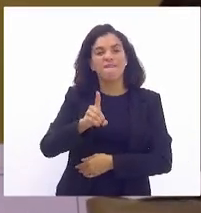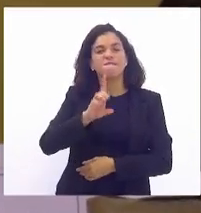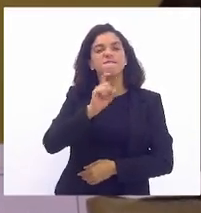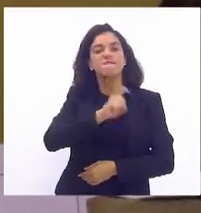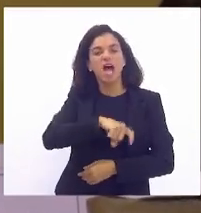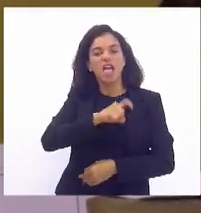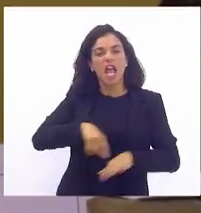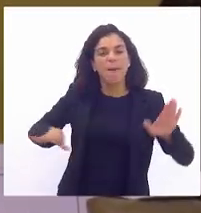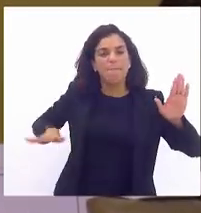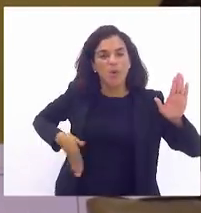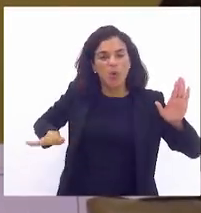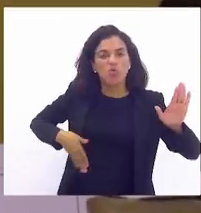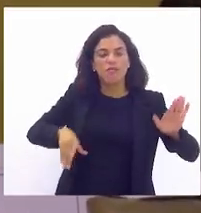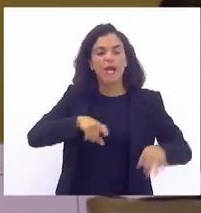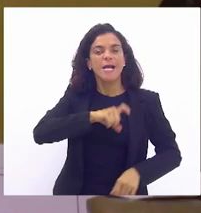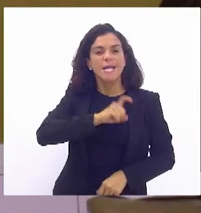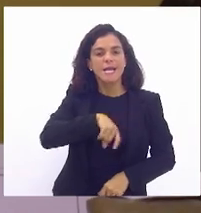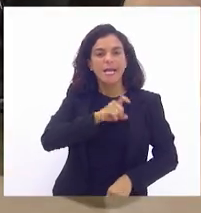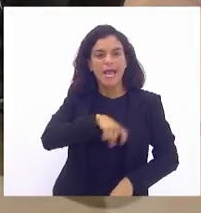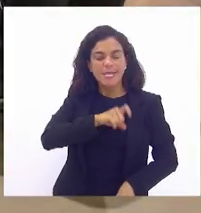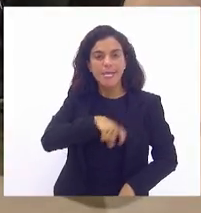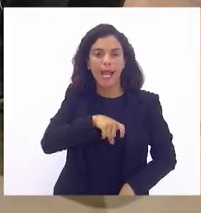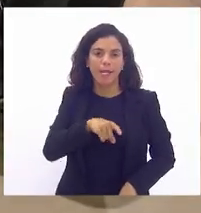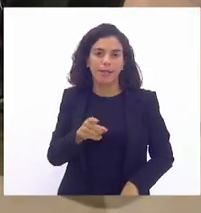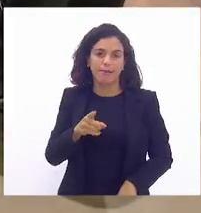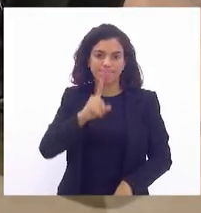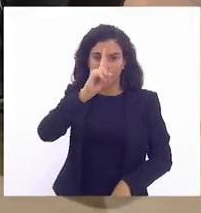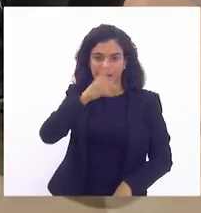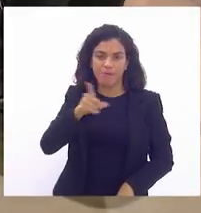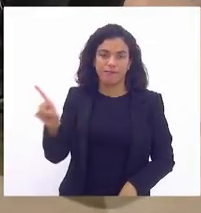canalha de não mandar ninguém aqui.